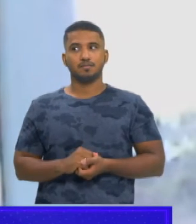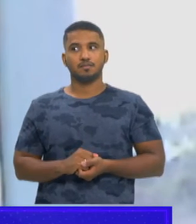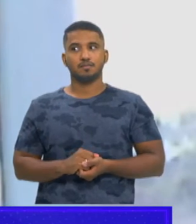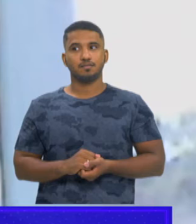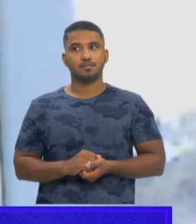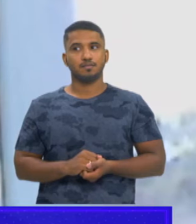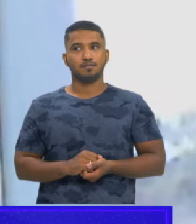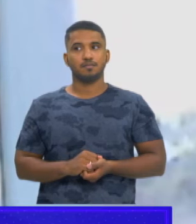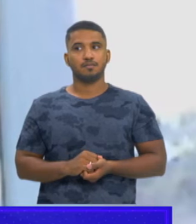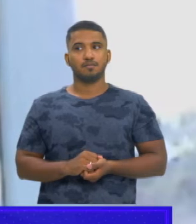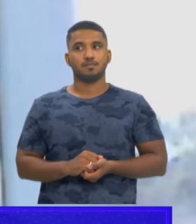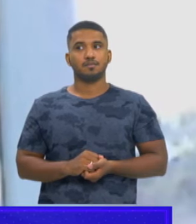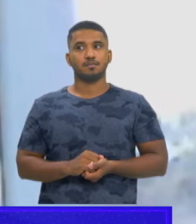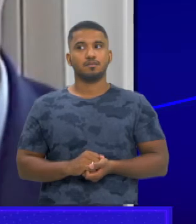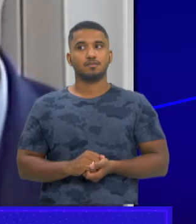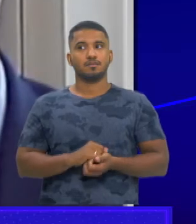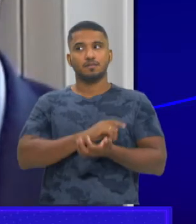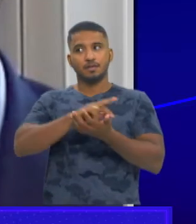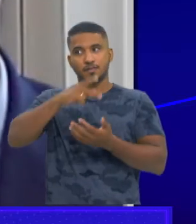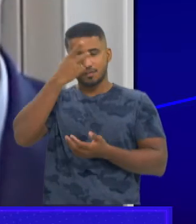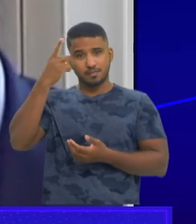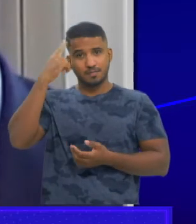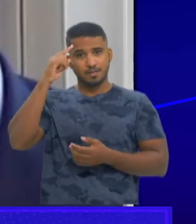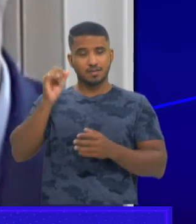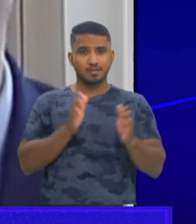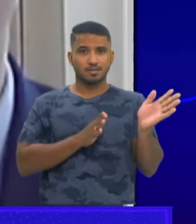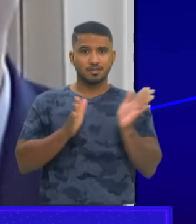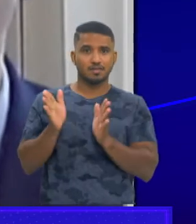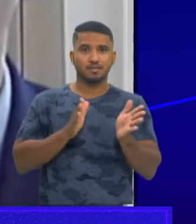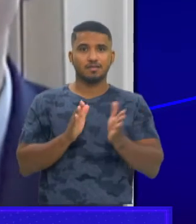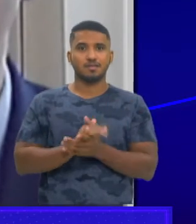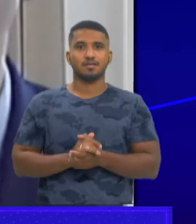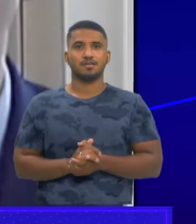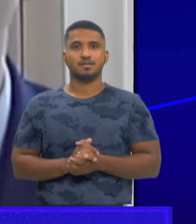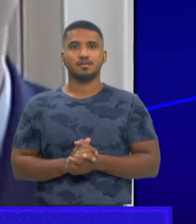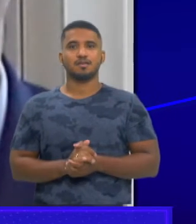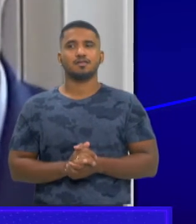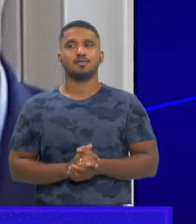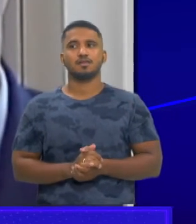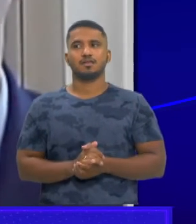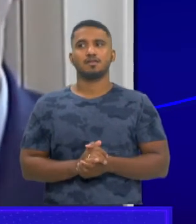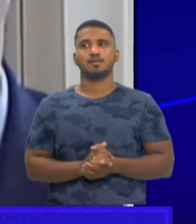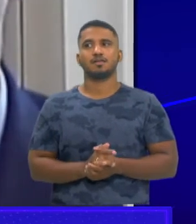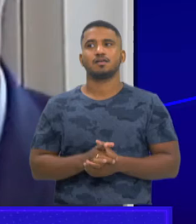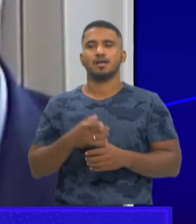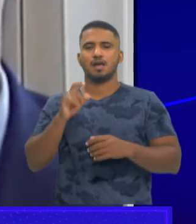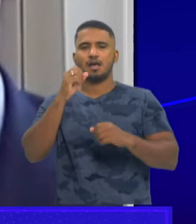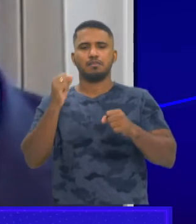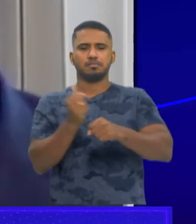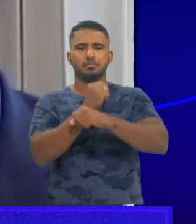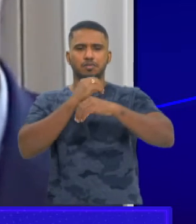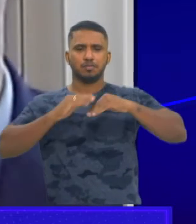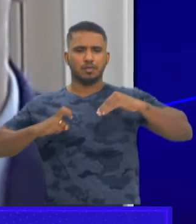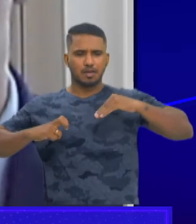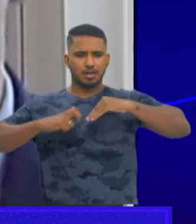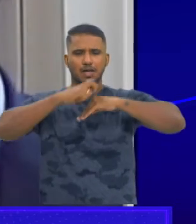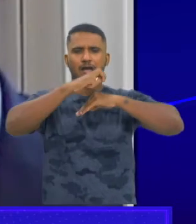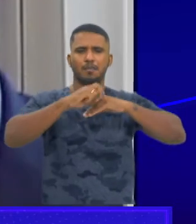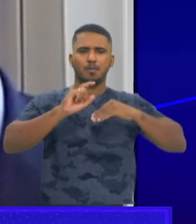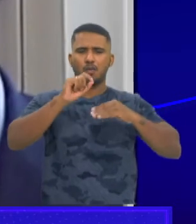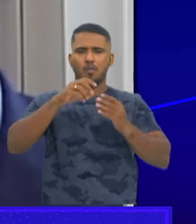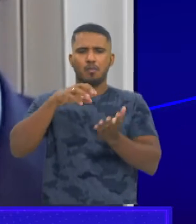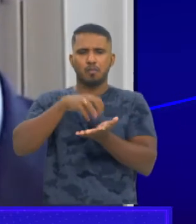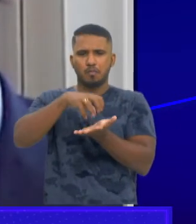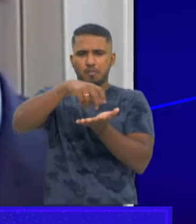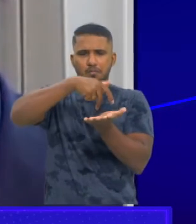ligadas, extremamente importantes. Muita gente pensa que a acessibilidade é a construção de uma